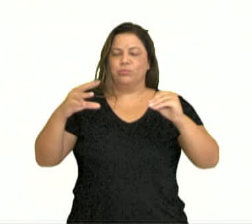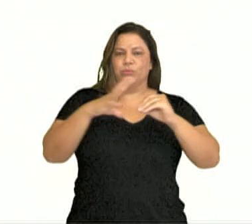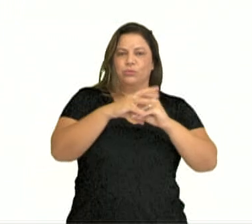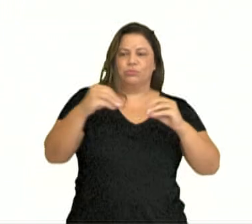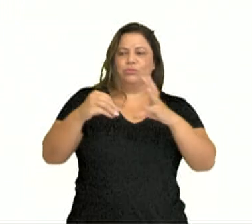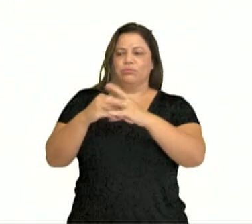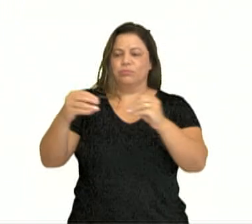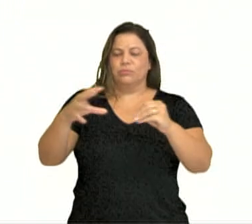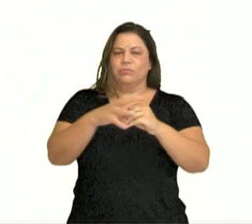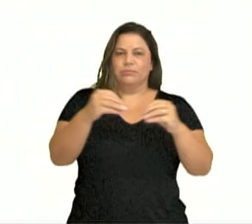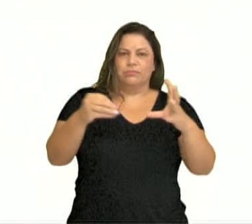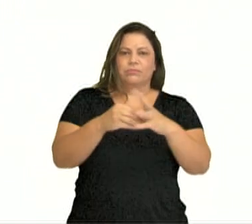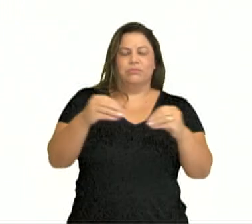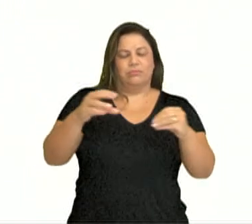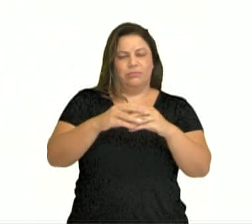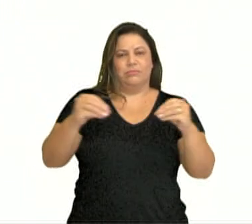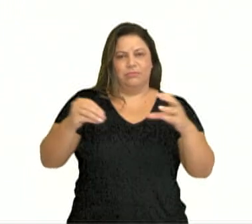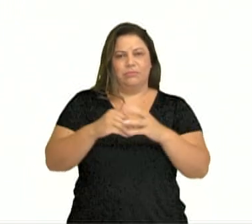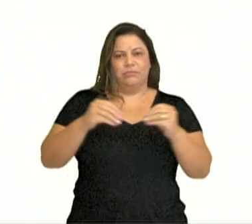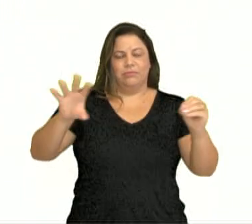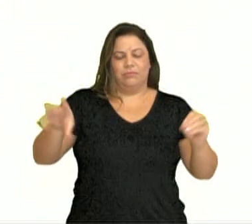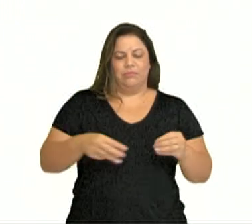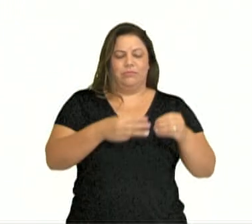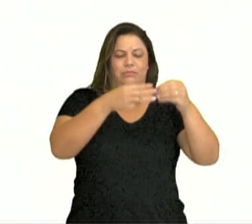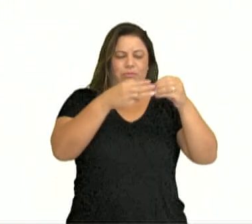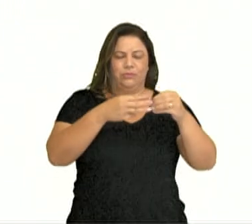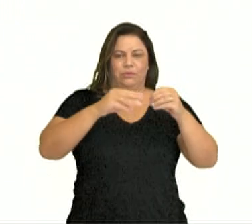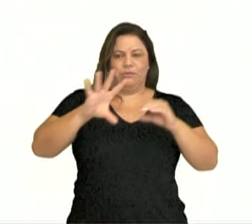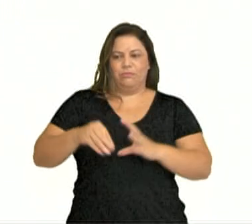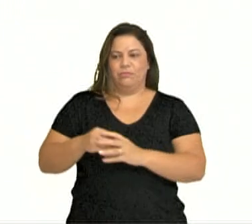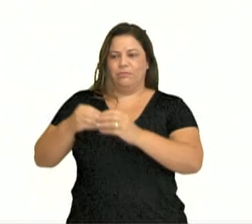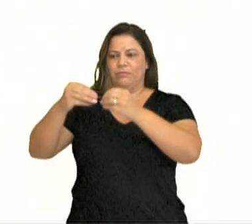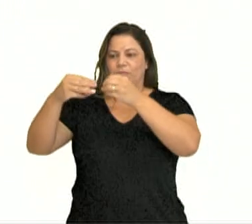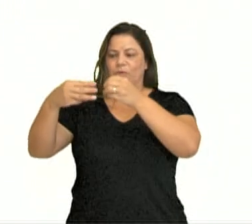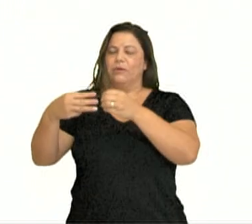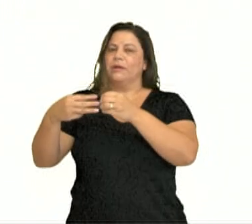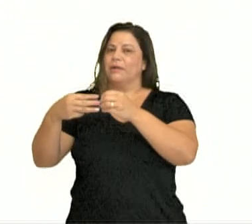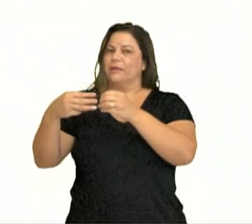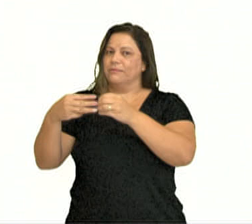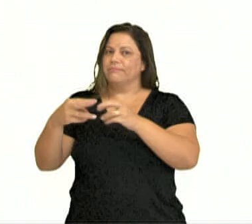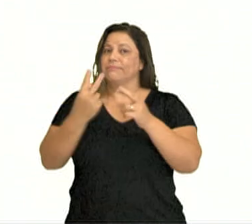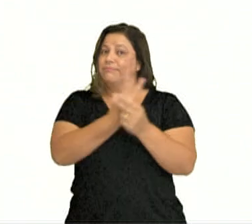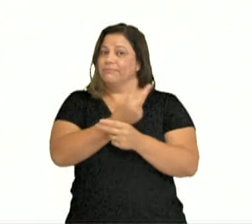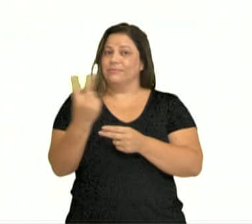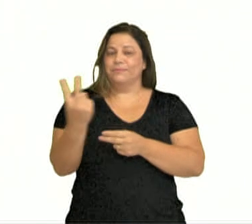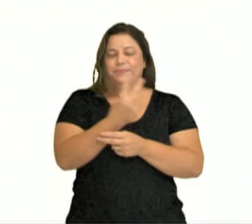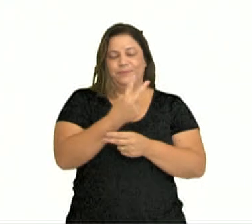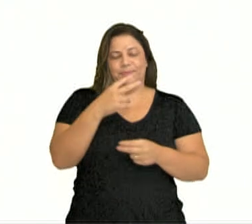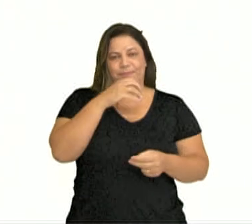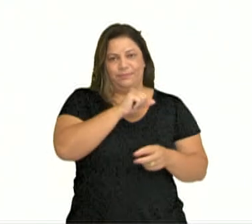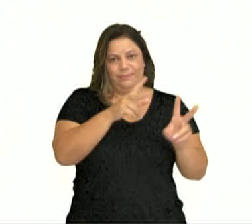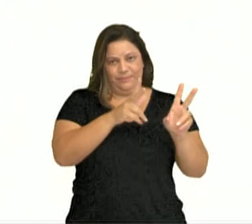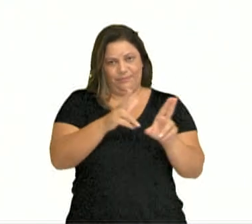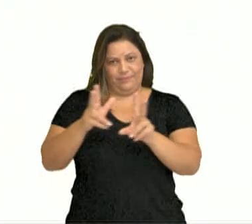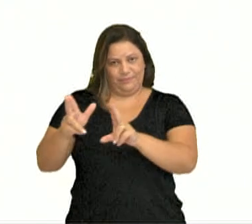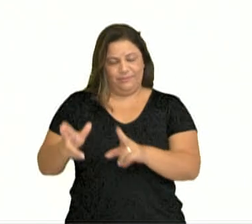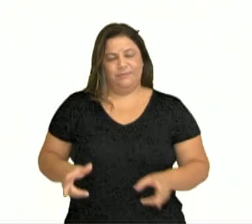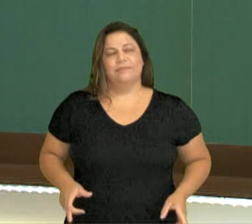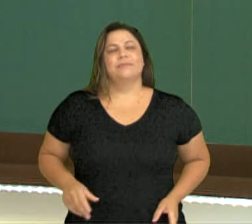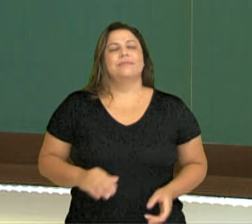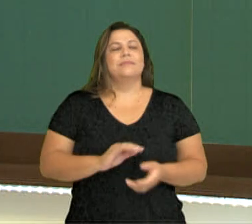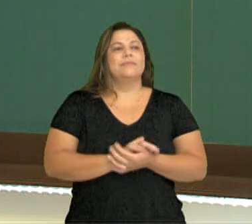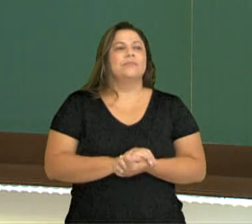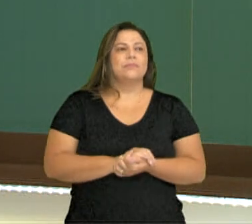dá origem a duas células finais exatamente iguais. Esse processo leva em torno de 20 minutos. A